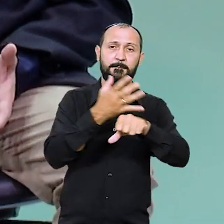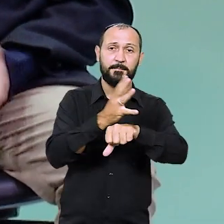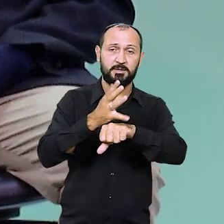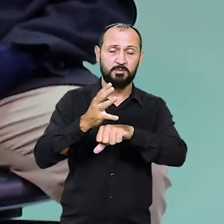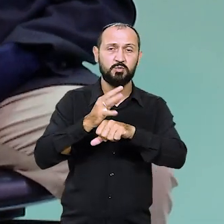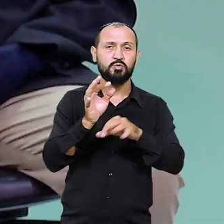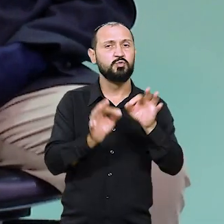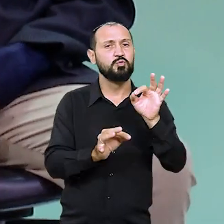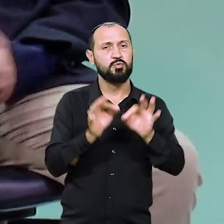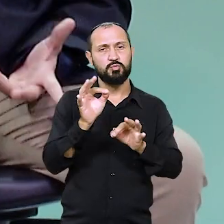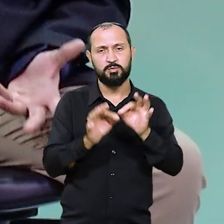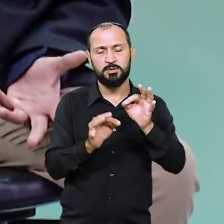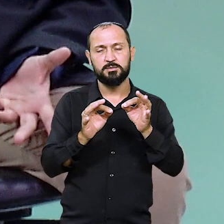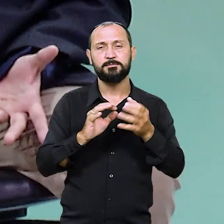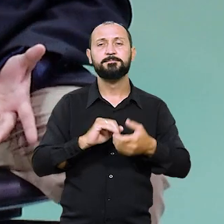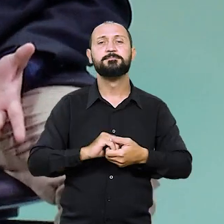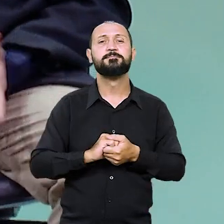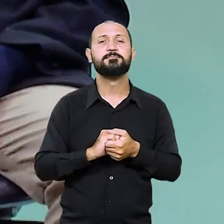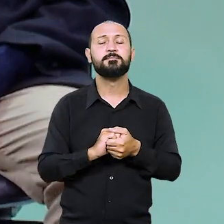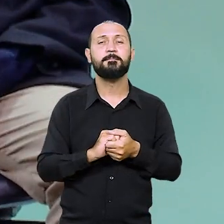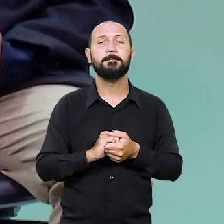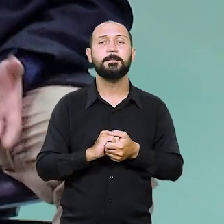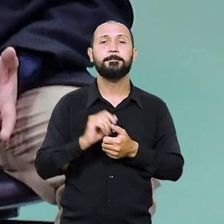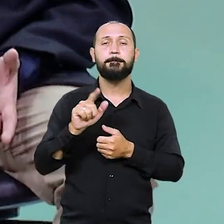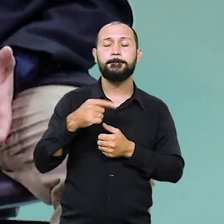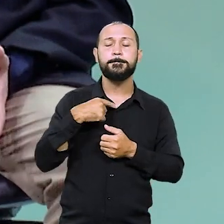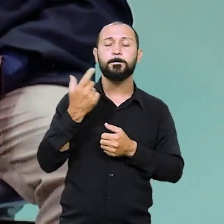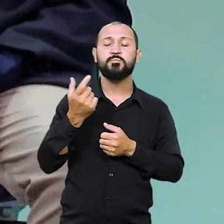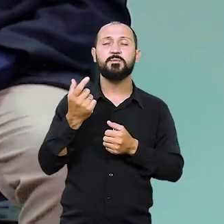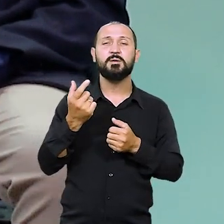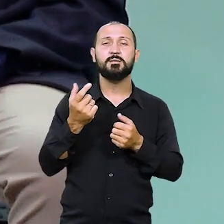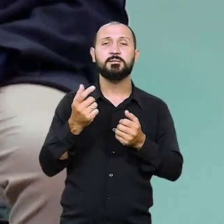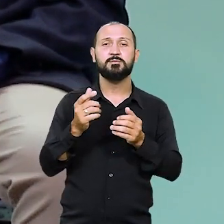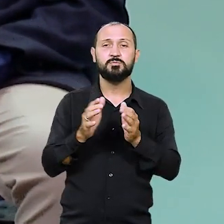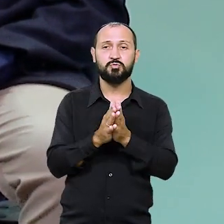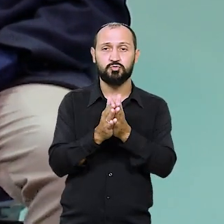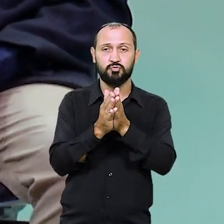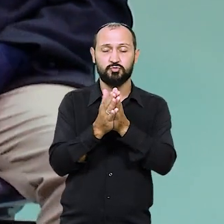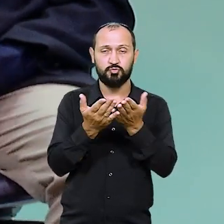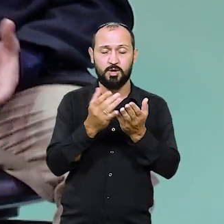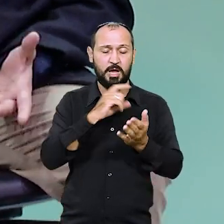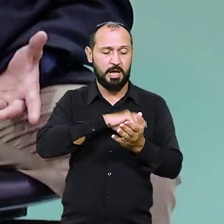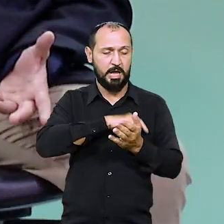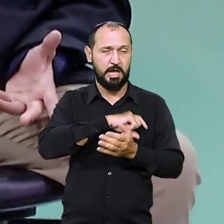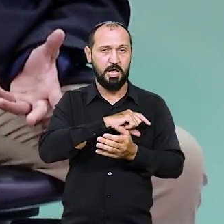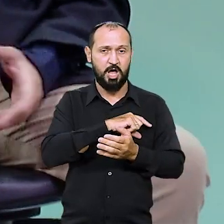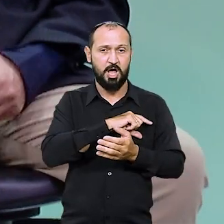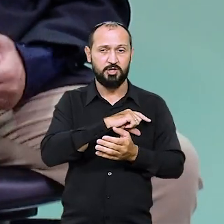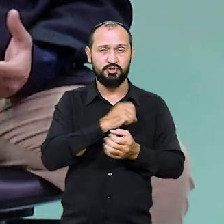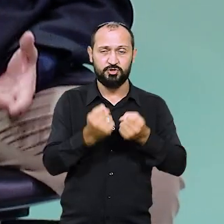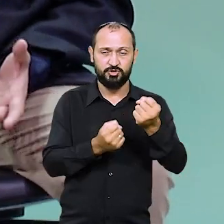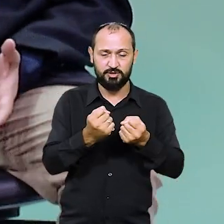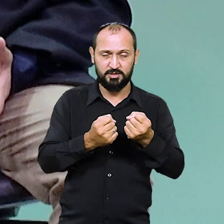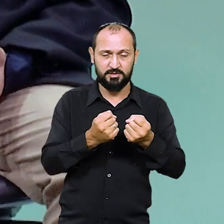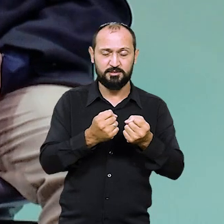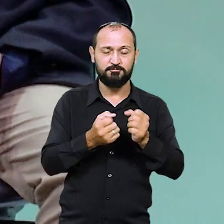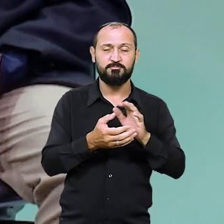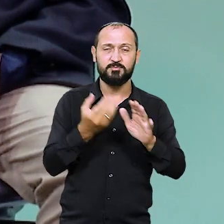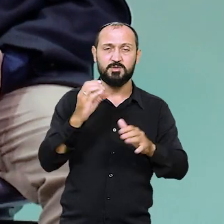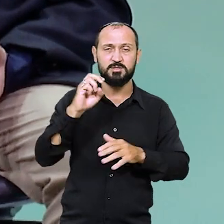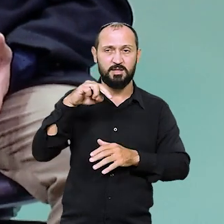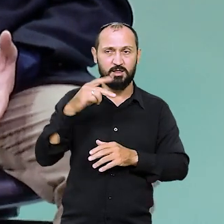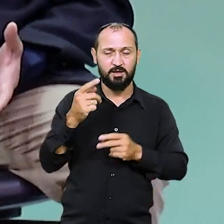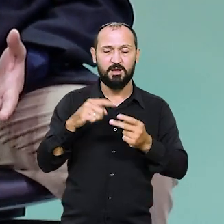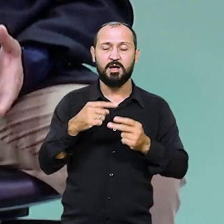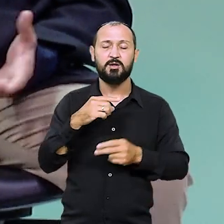judicial. E dentre essas medidas, que já era praticado pelo juiz e por vários juízes, era justamente a